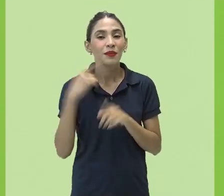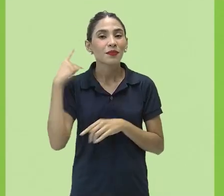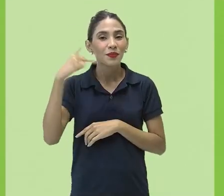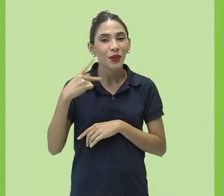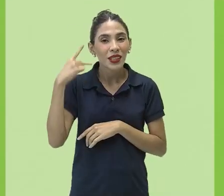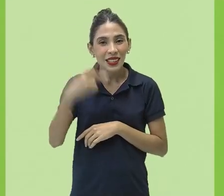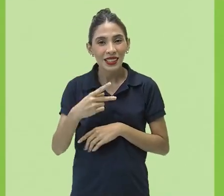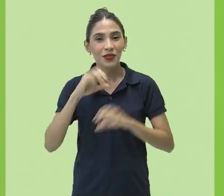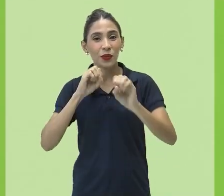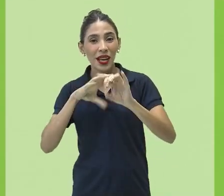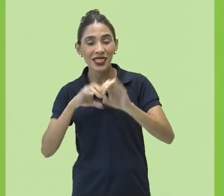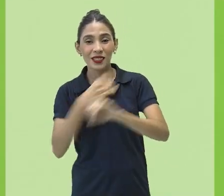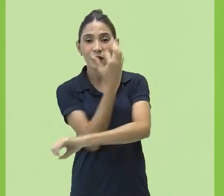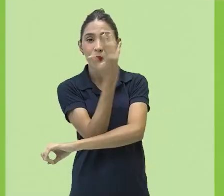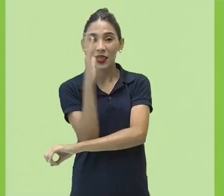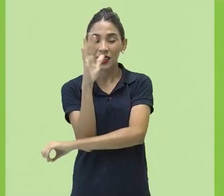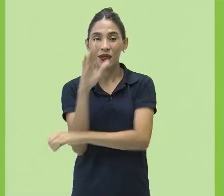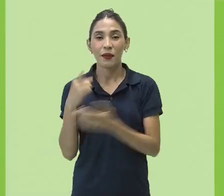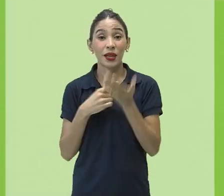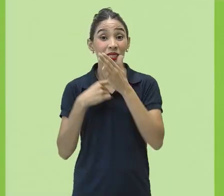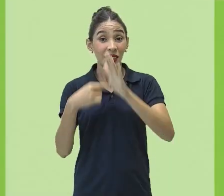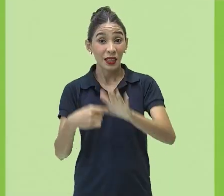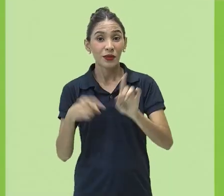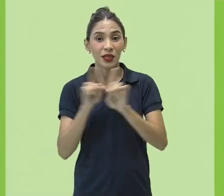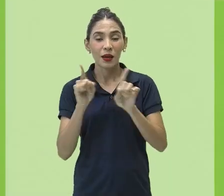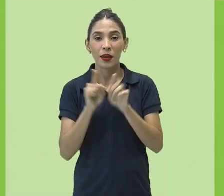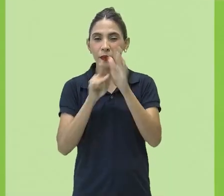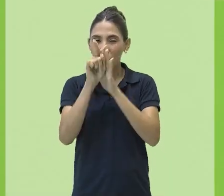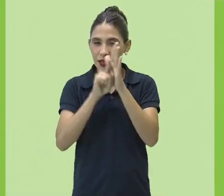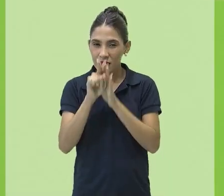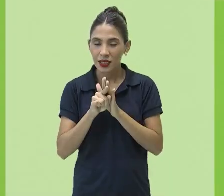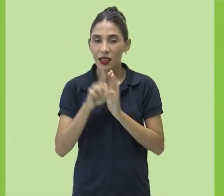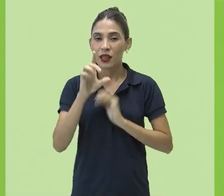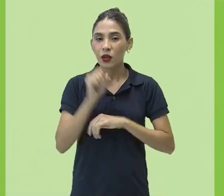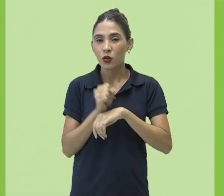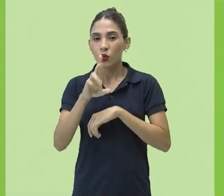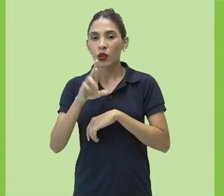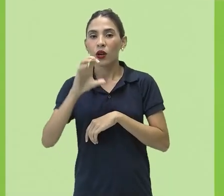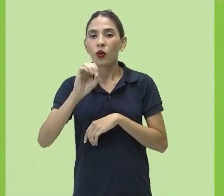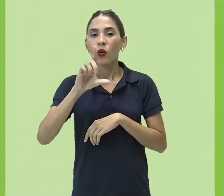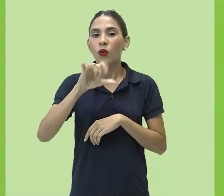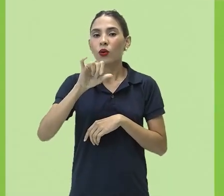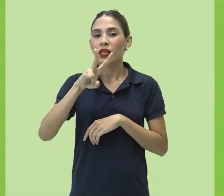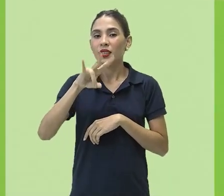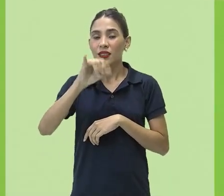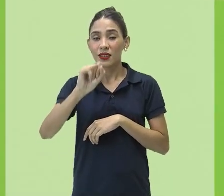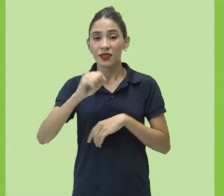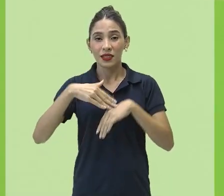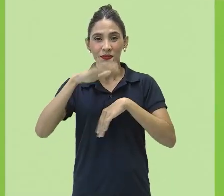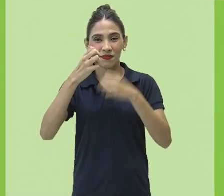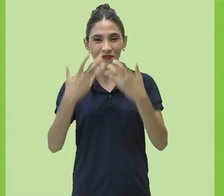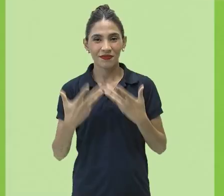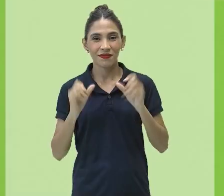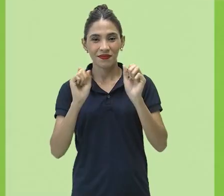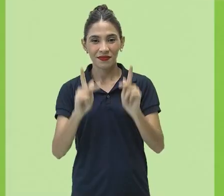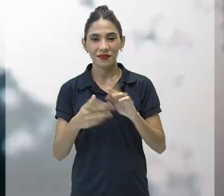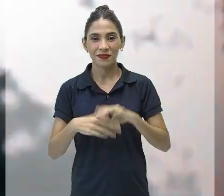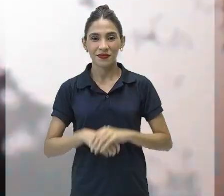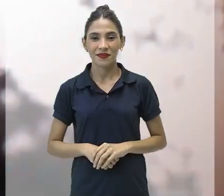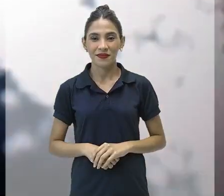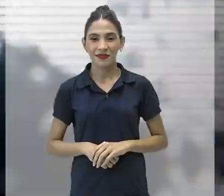né, sobre educação ambiental, trouxemos aqui uma especialista, a doutora Olívia, que vai falar um pouquinho mais para vocês.